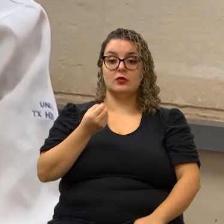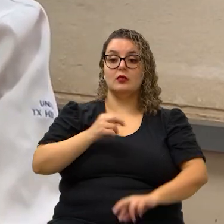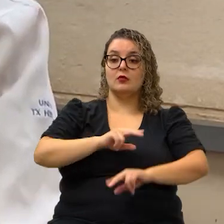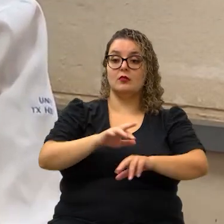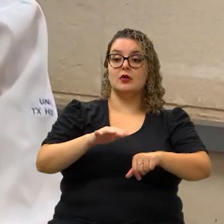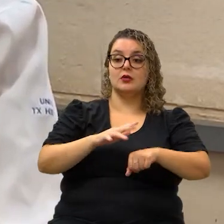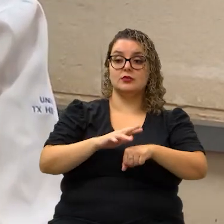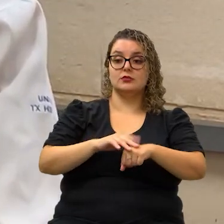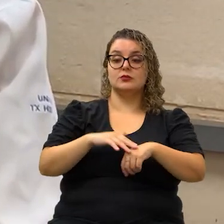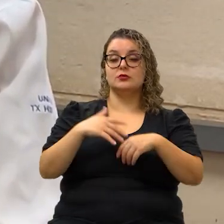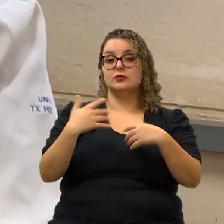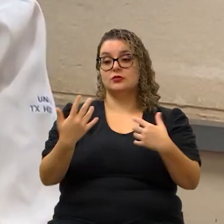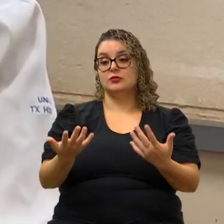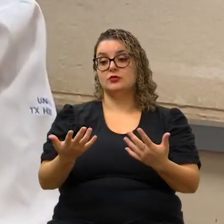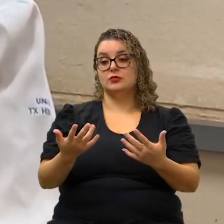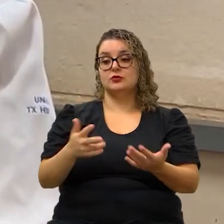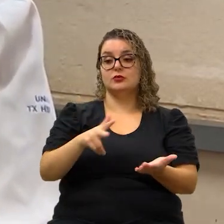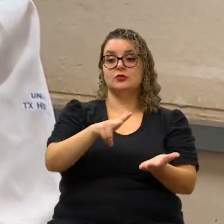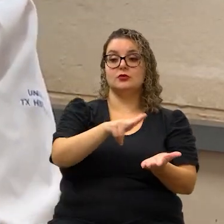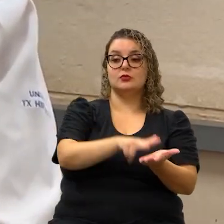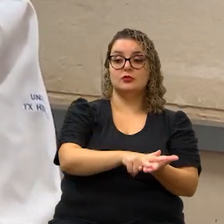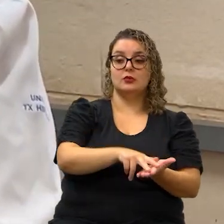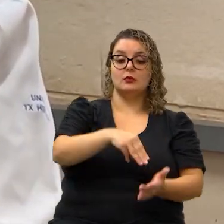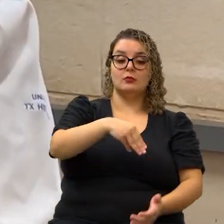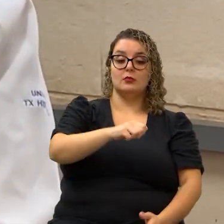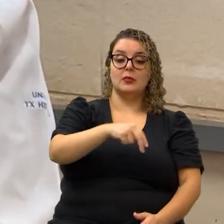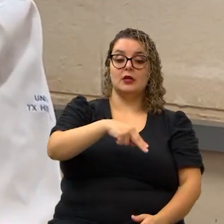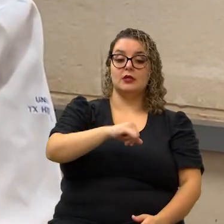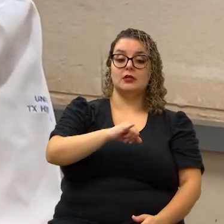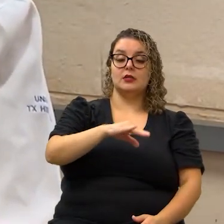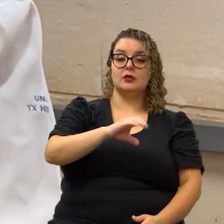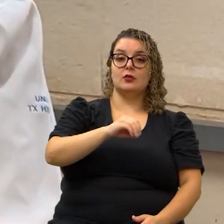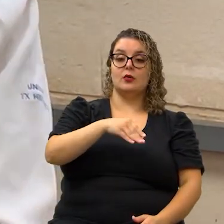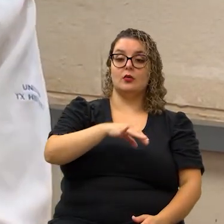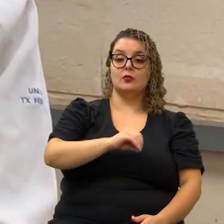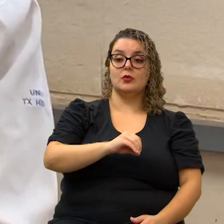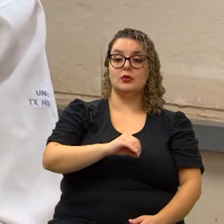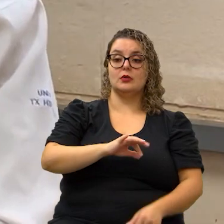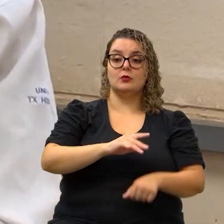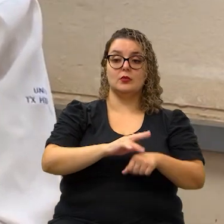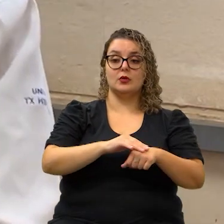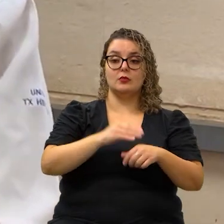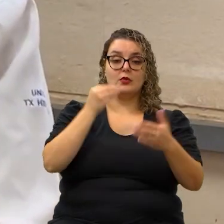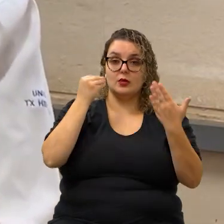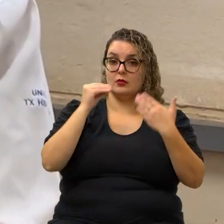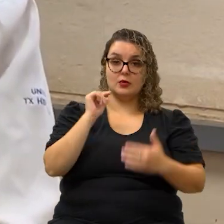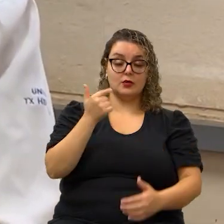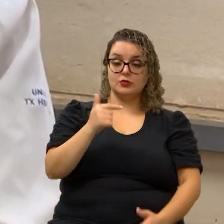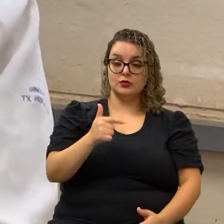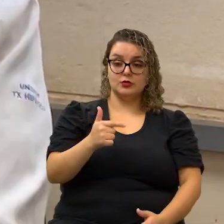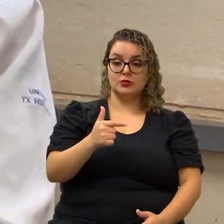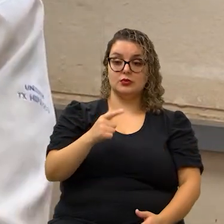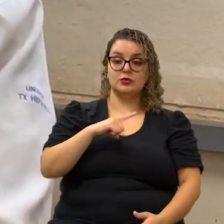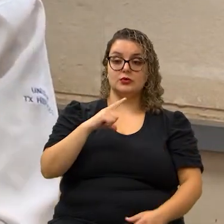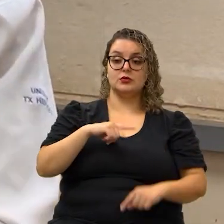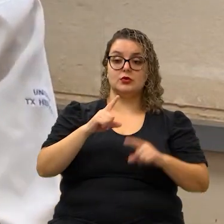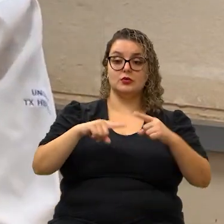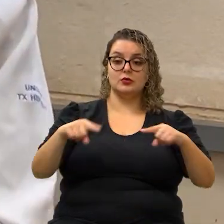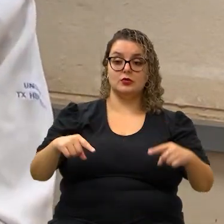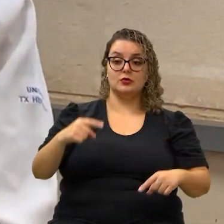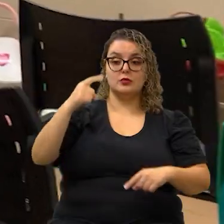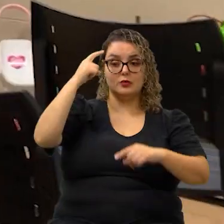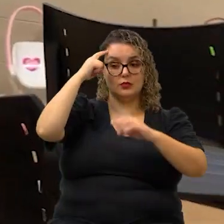sendo internados em manicômio, não pela doença psiquiátrica, porque ele não tinha doença psiquiátrica, ele tinha uma alteração do cérebro degenerativa